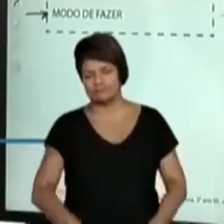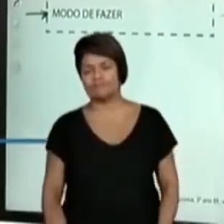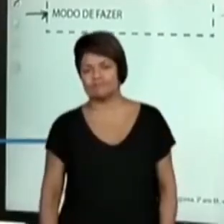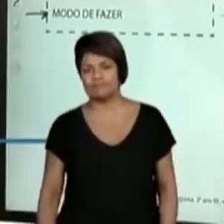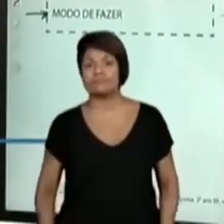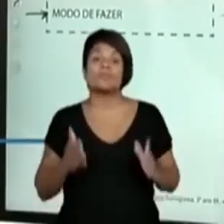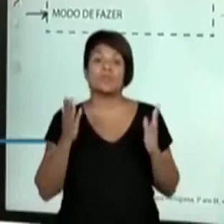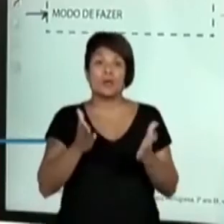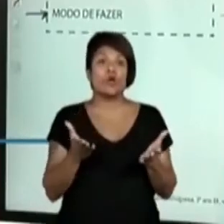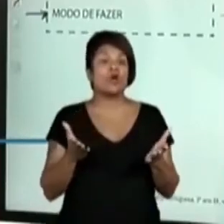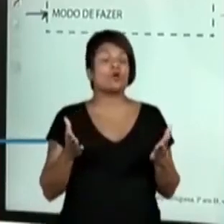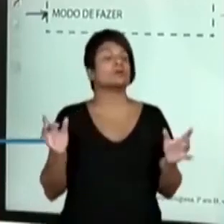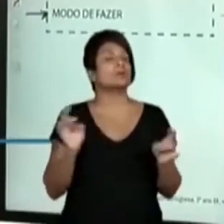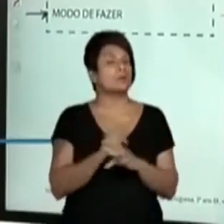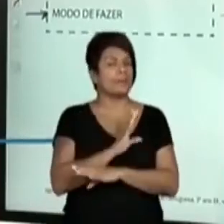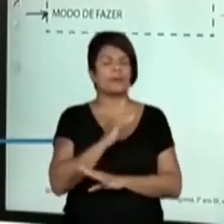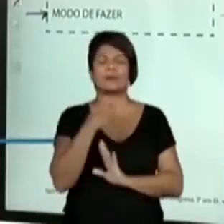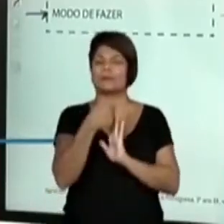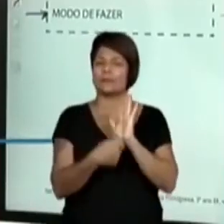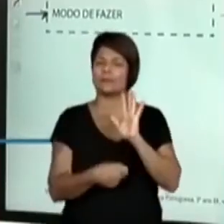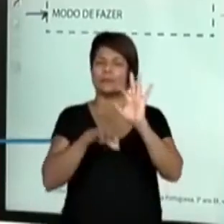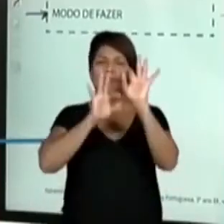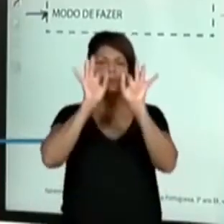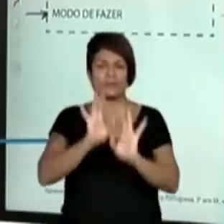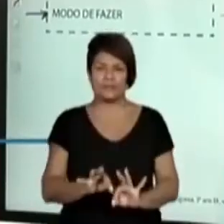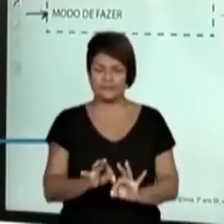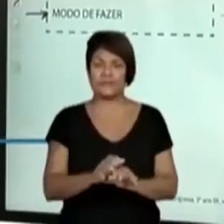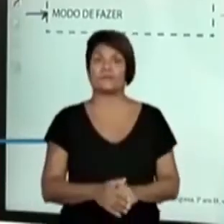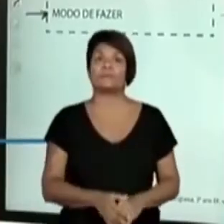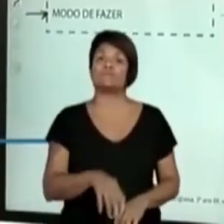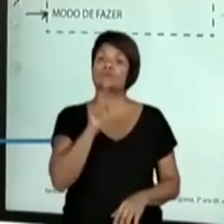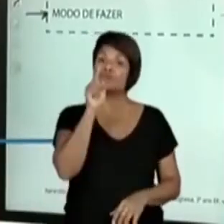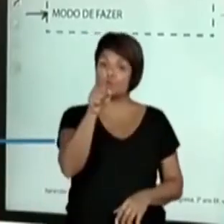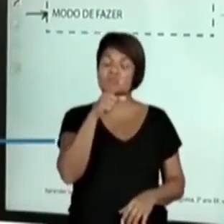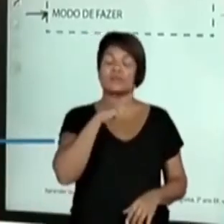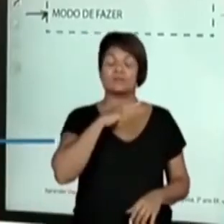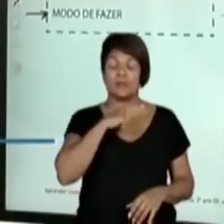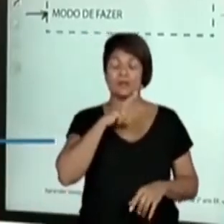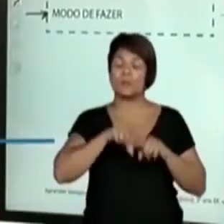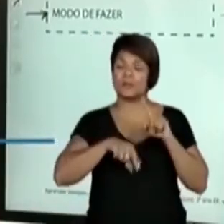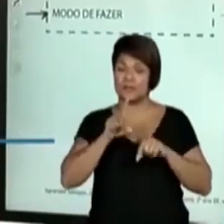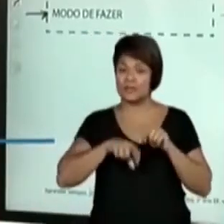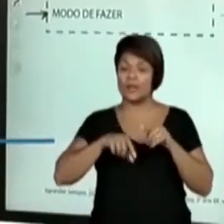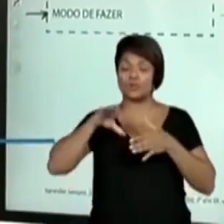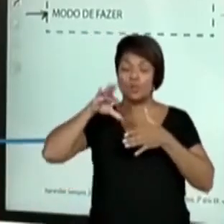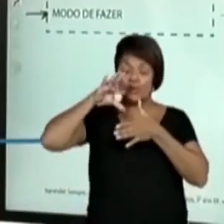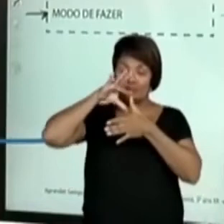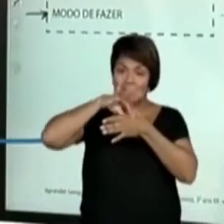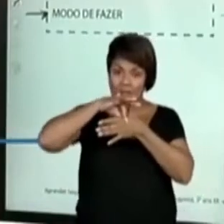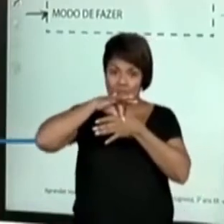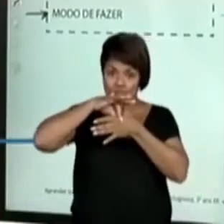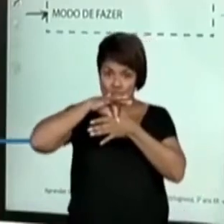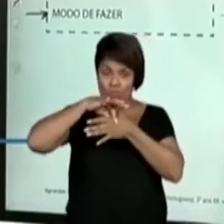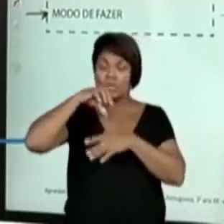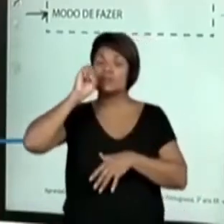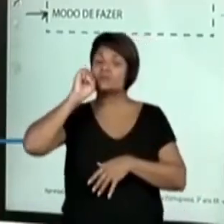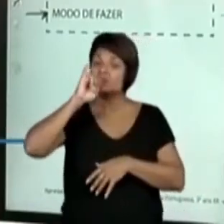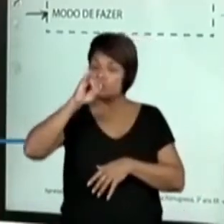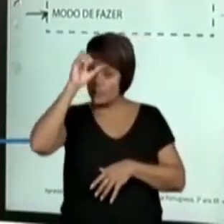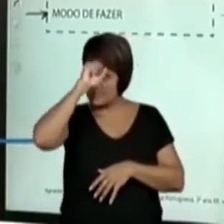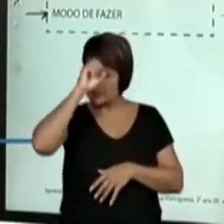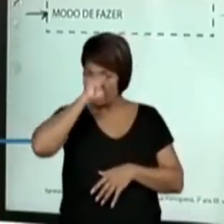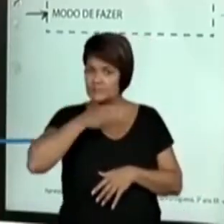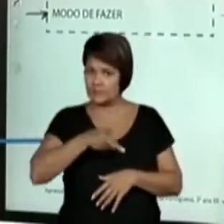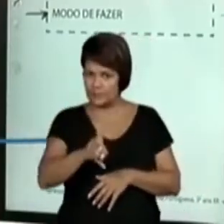está organizada. Você tem esse material nos anexos do Aprender Sempre, caso você esteja acompanhando